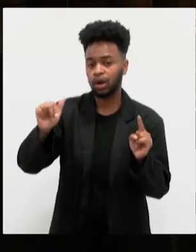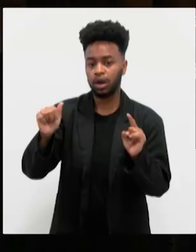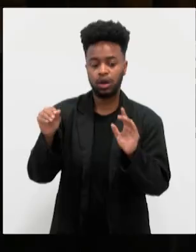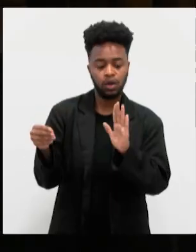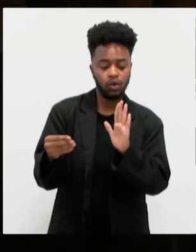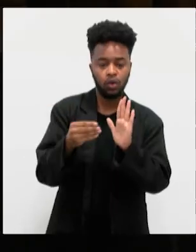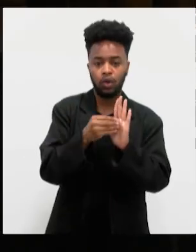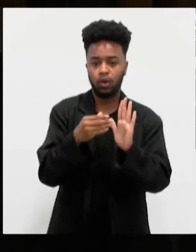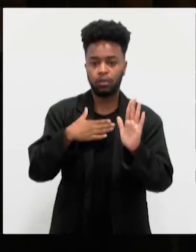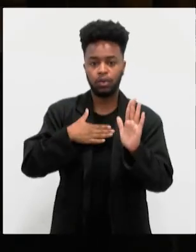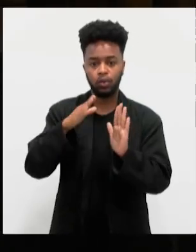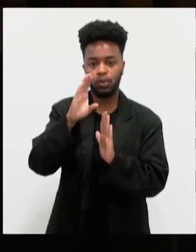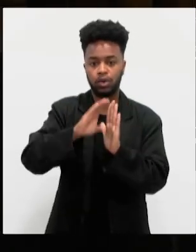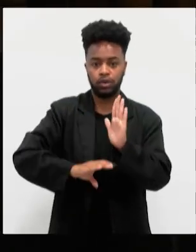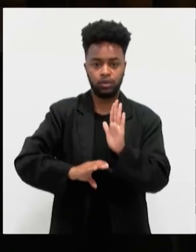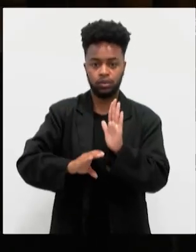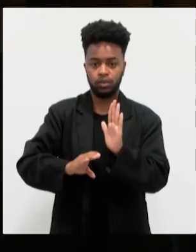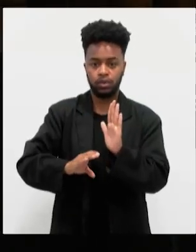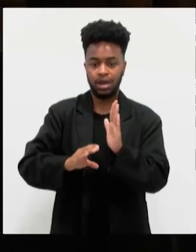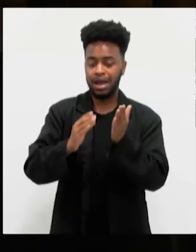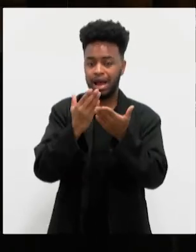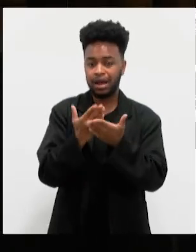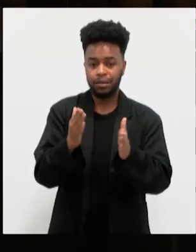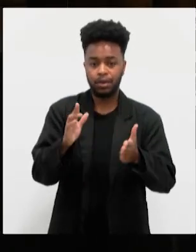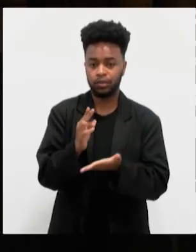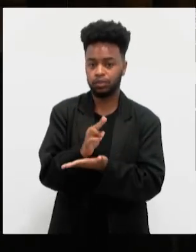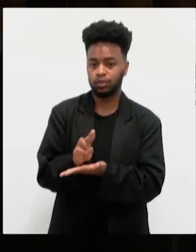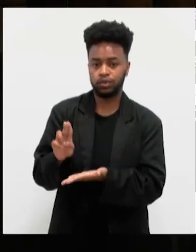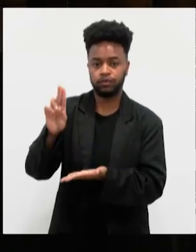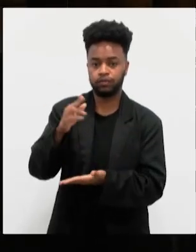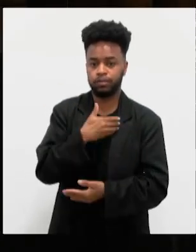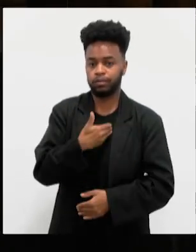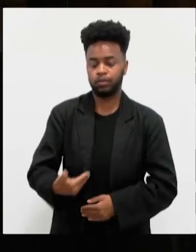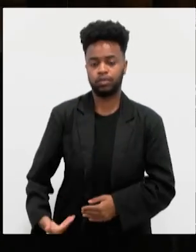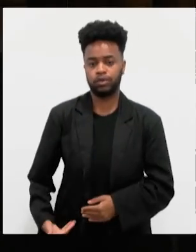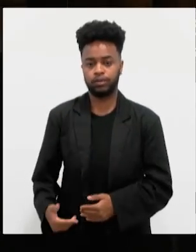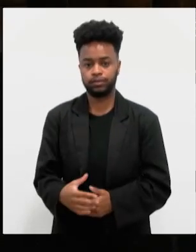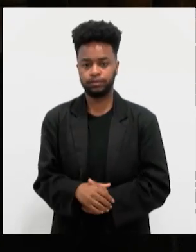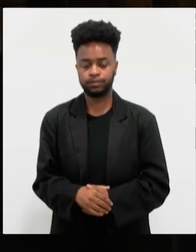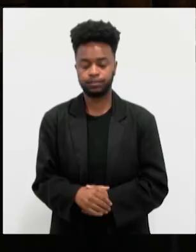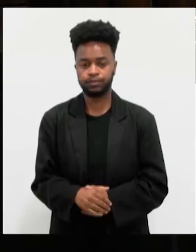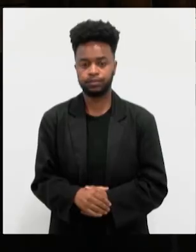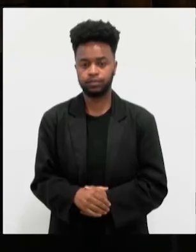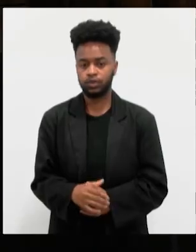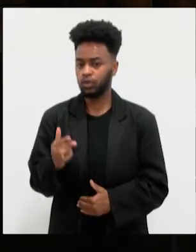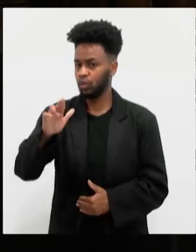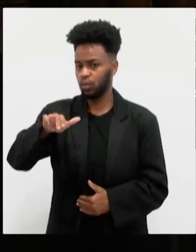a extinção de uma universidade pública.